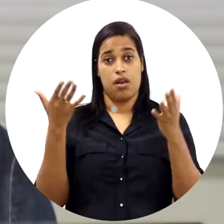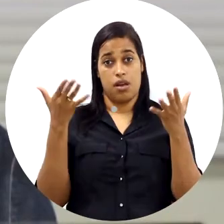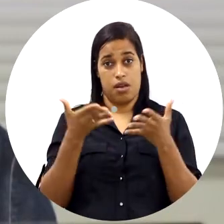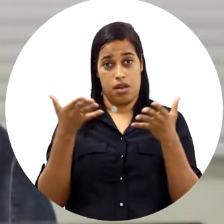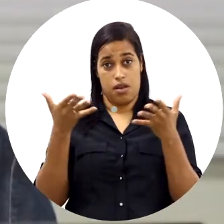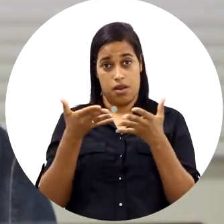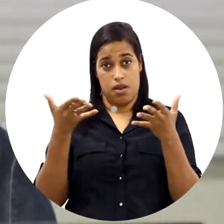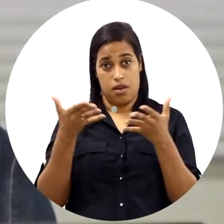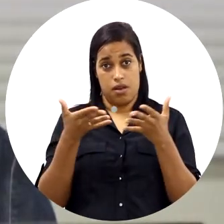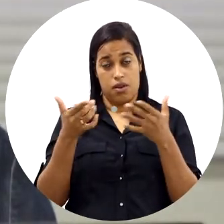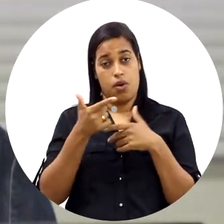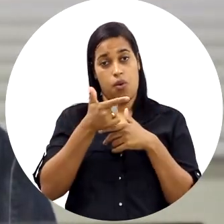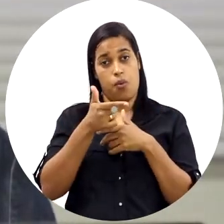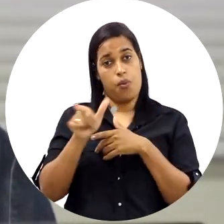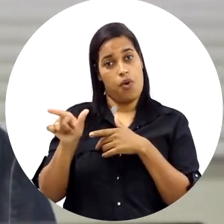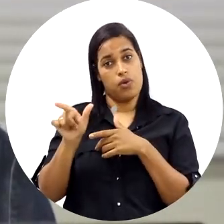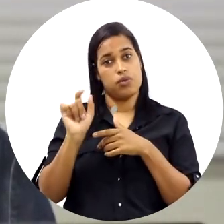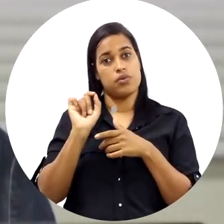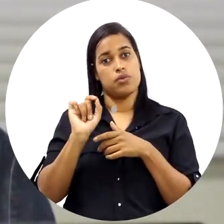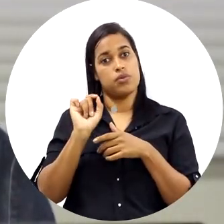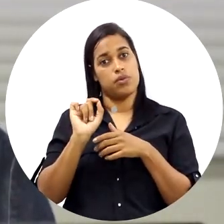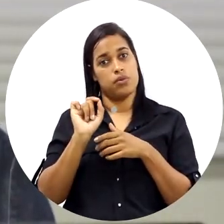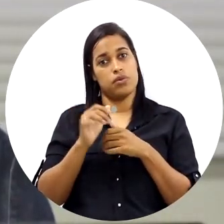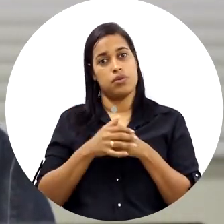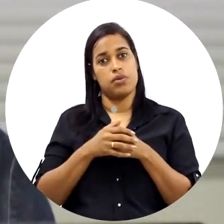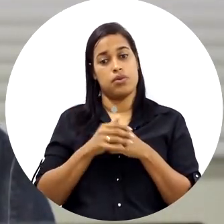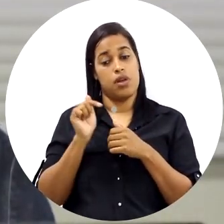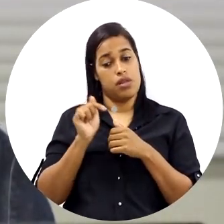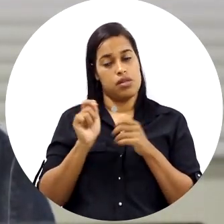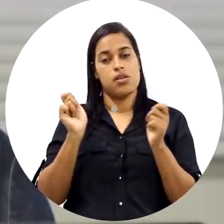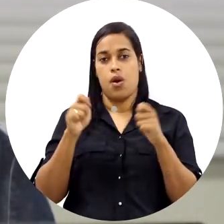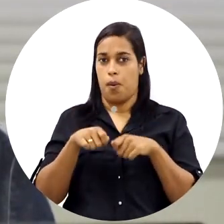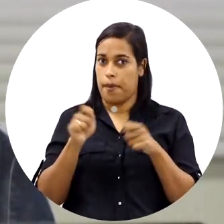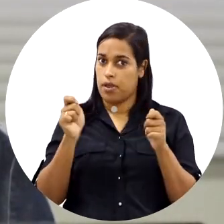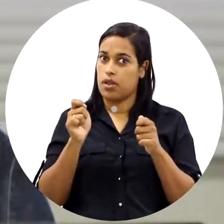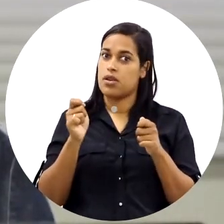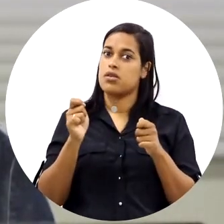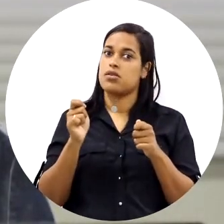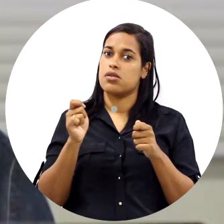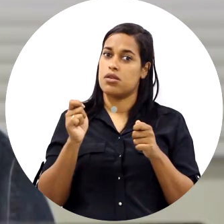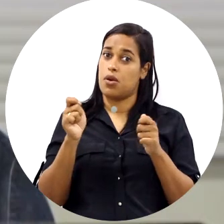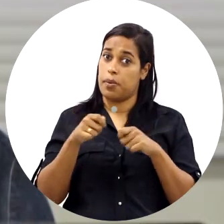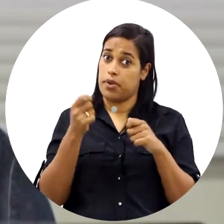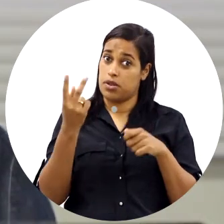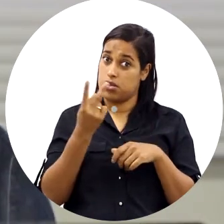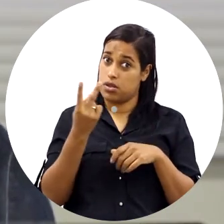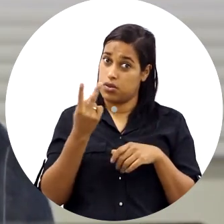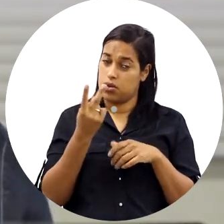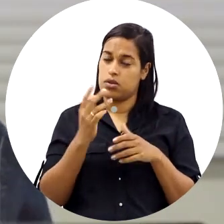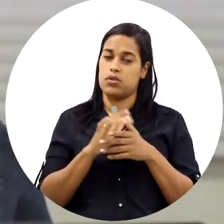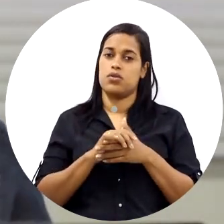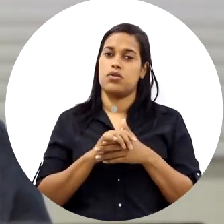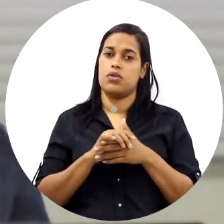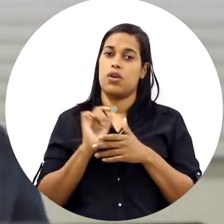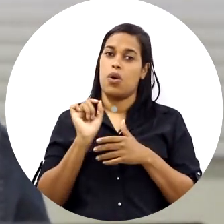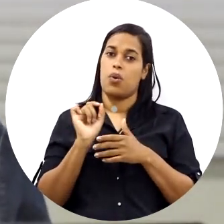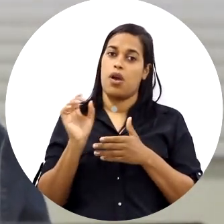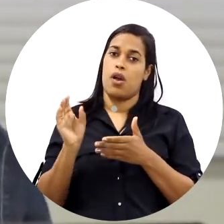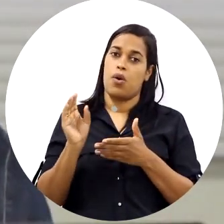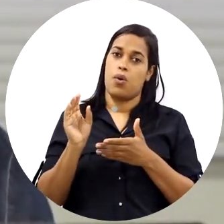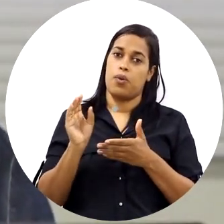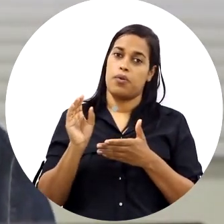agora trabalhar com outro recurso, também dessa competência aqui nossa, a competência 2, que é o